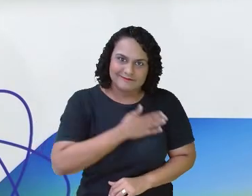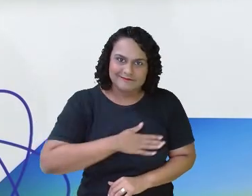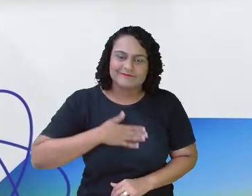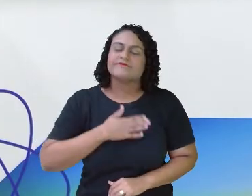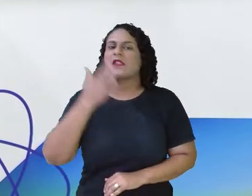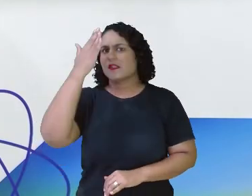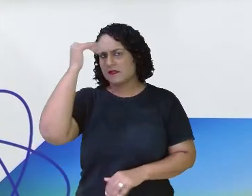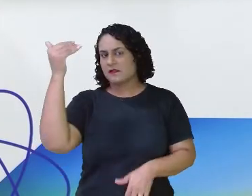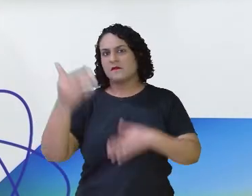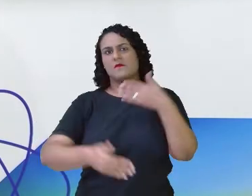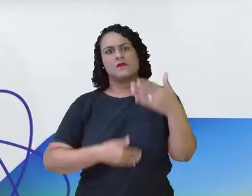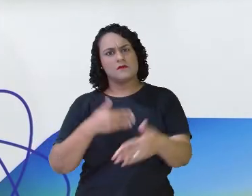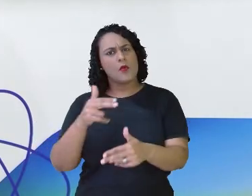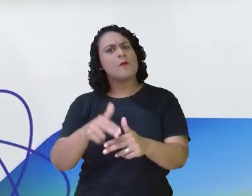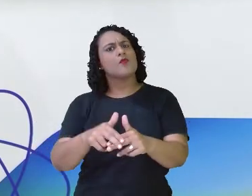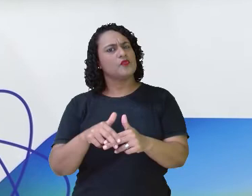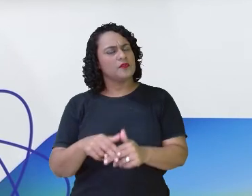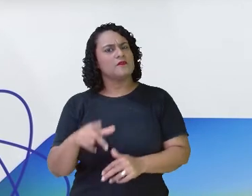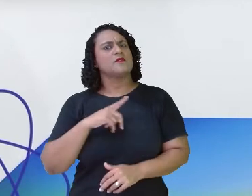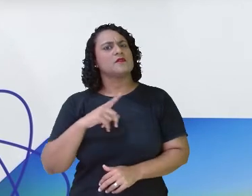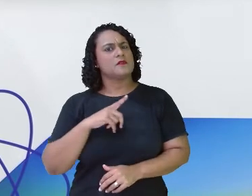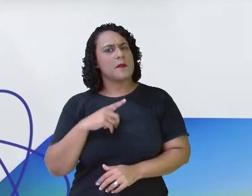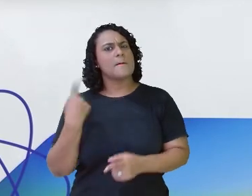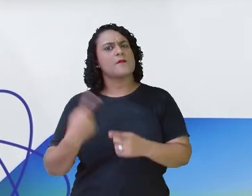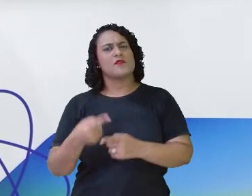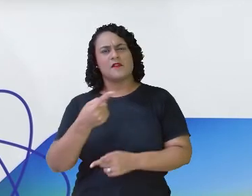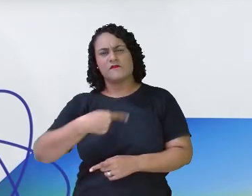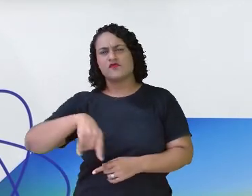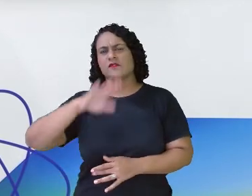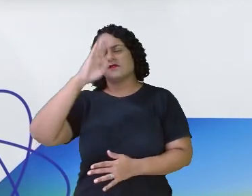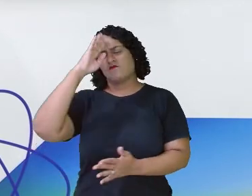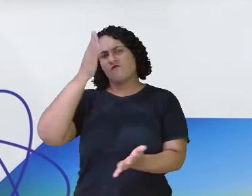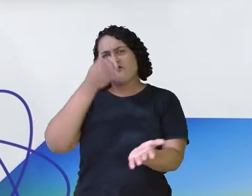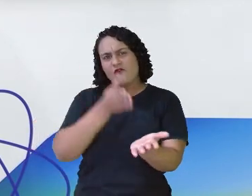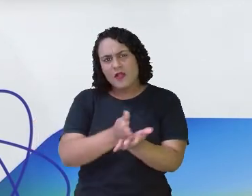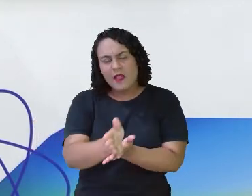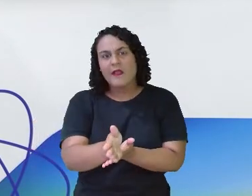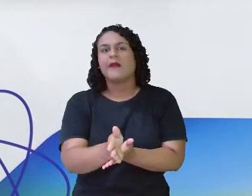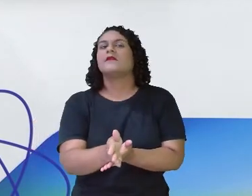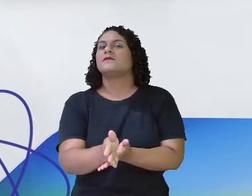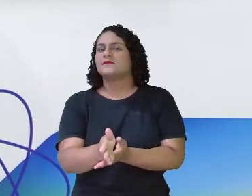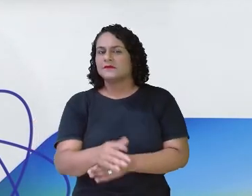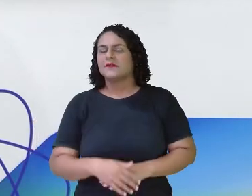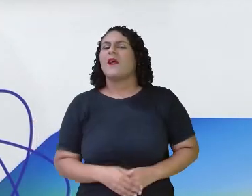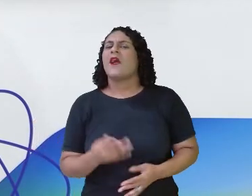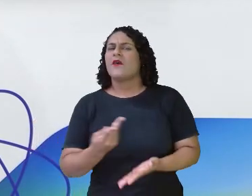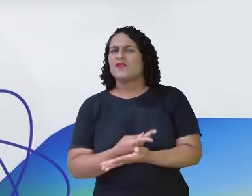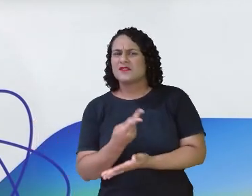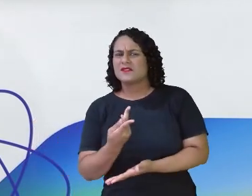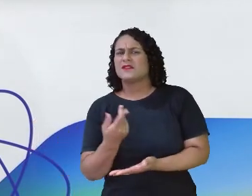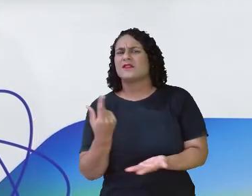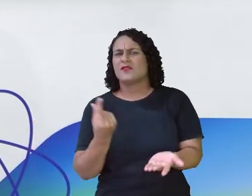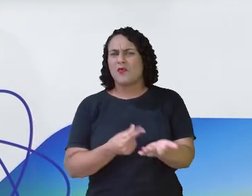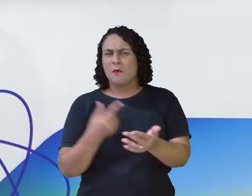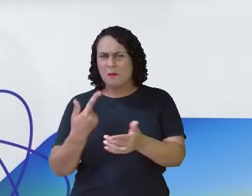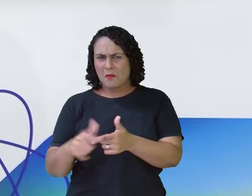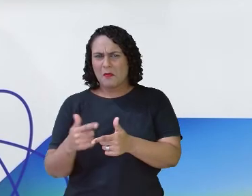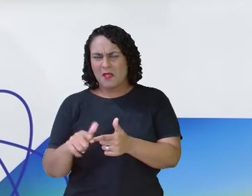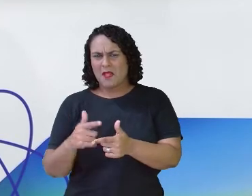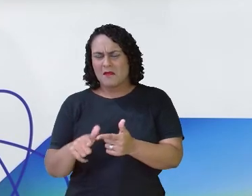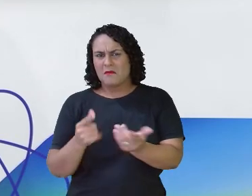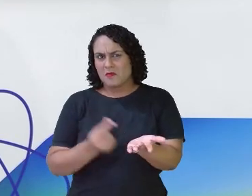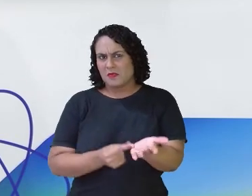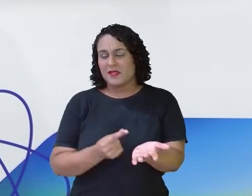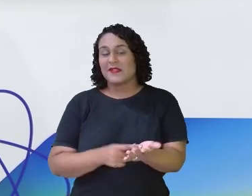não participaram por algum motivo, porque vocês são aqueles alunos fiéis. Quem sabe alguma coisinha aí, né, no aplicativo de vocês, não se preocupem.